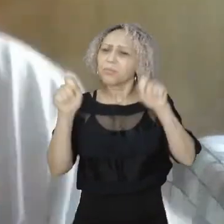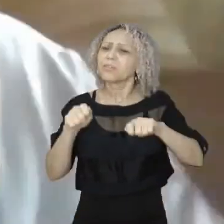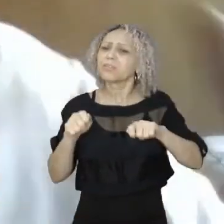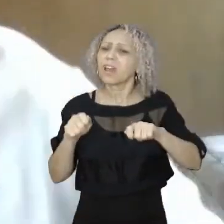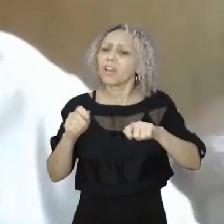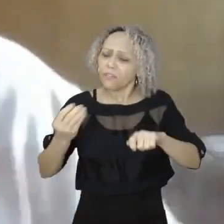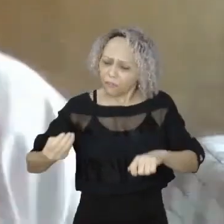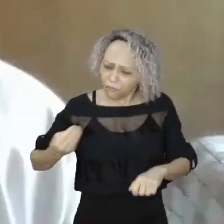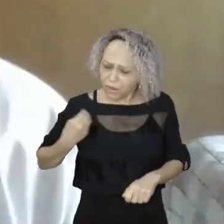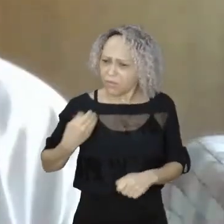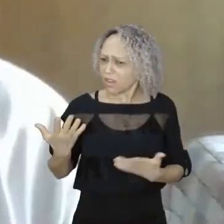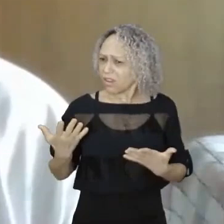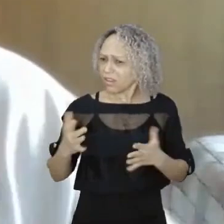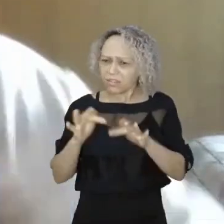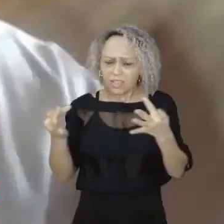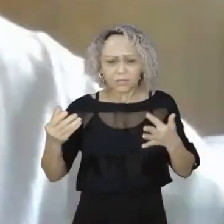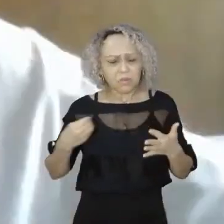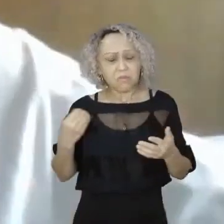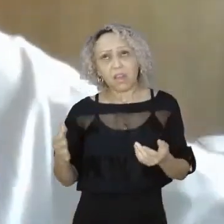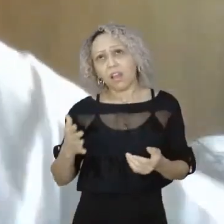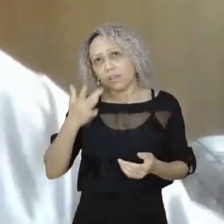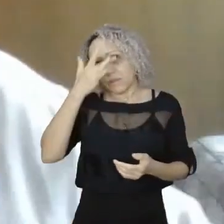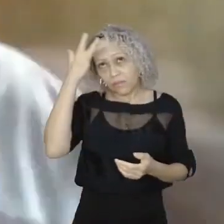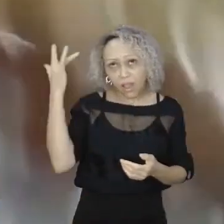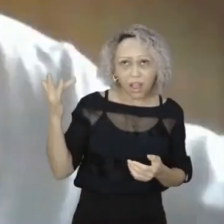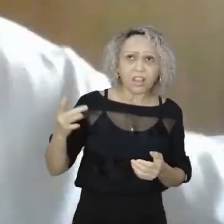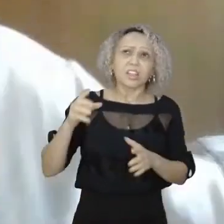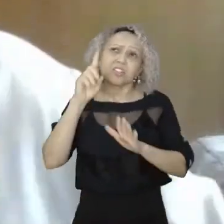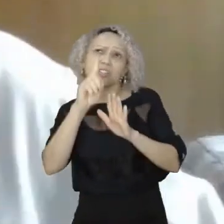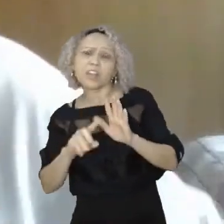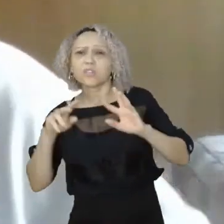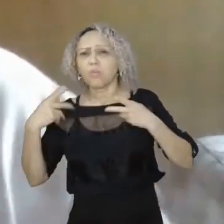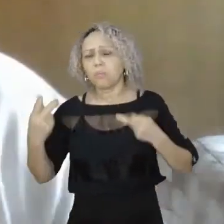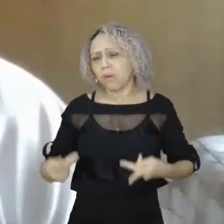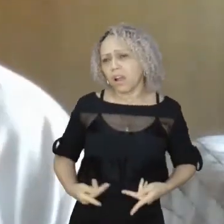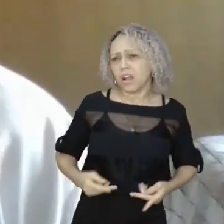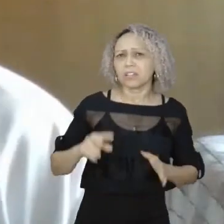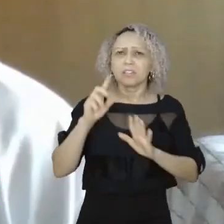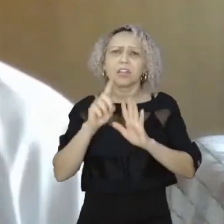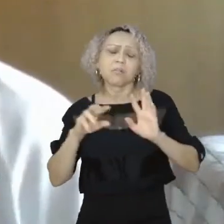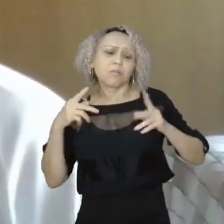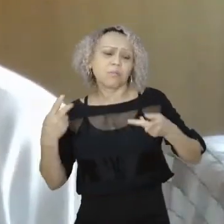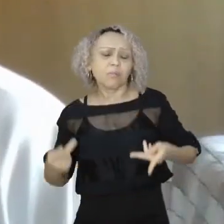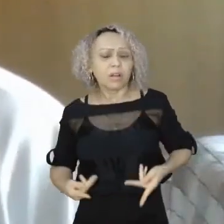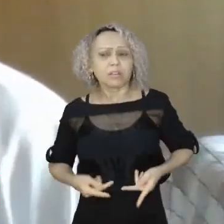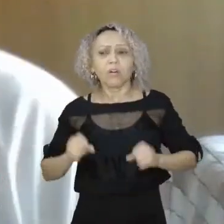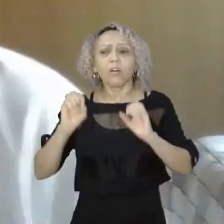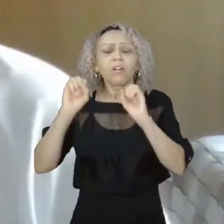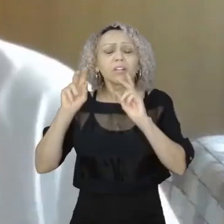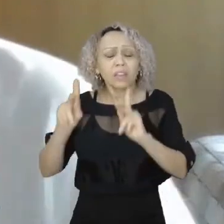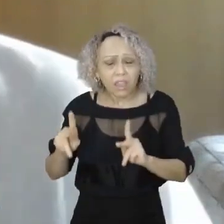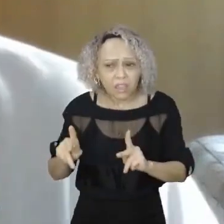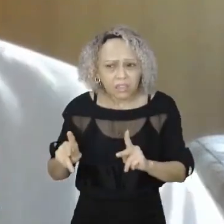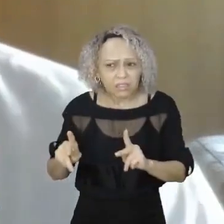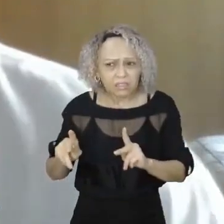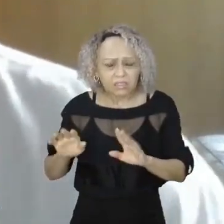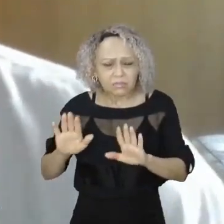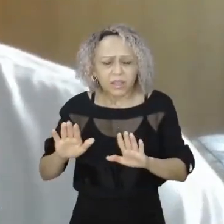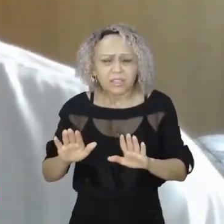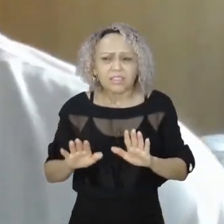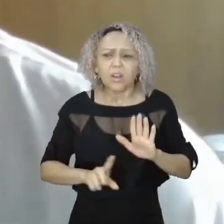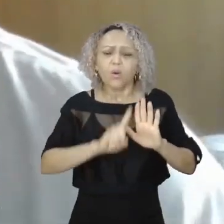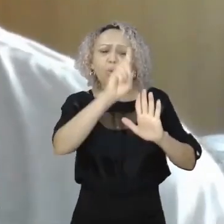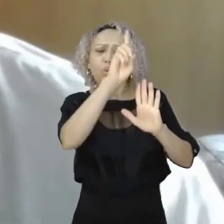humanitário. Muita gente fala em direitos humanos, para lá e para cá, e nós também, nós negros falamos de direitos humanos. Mas o direito